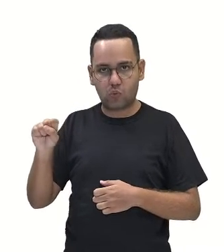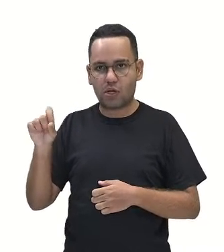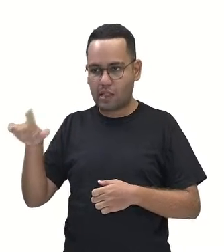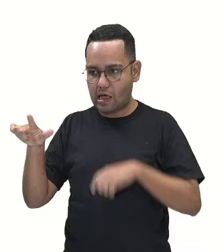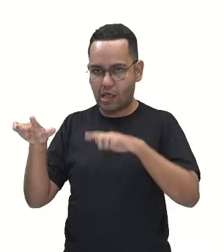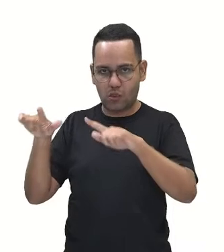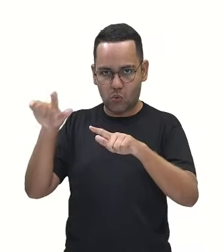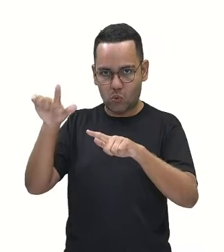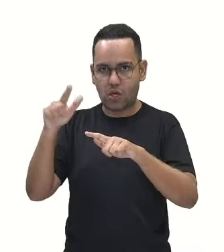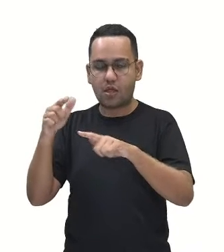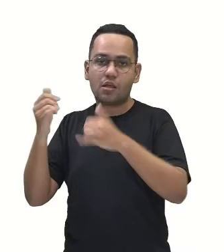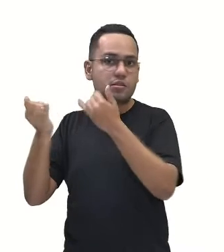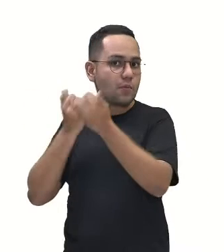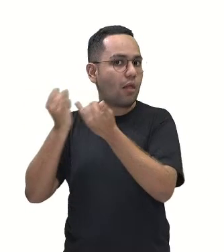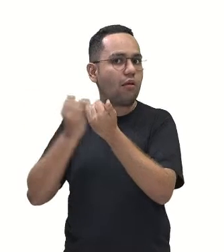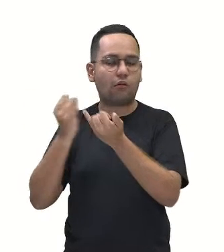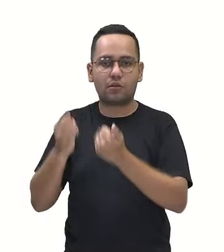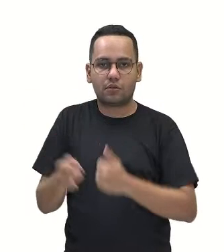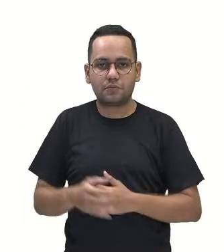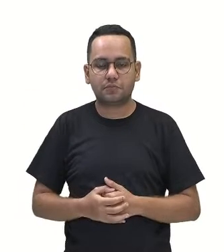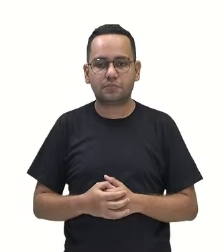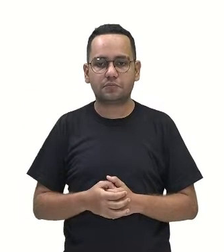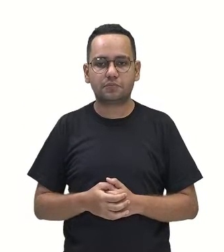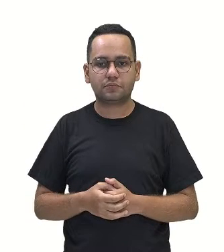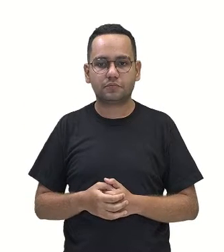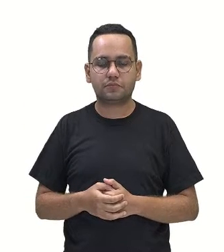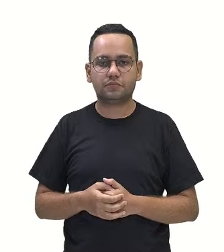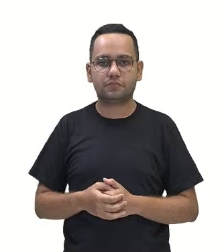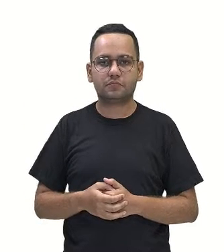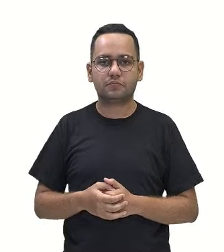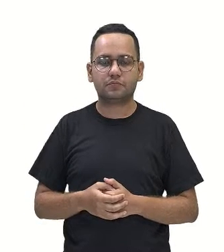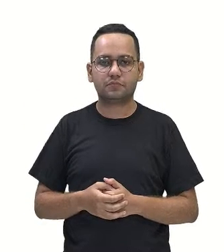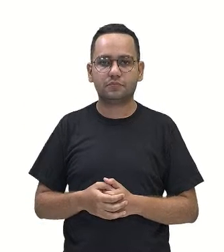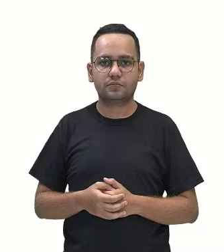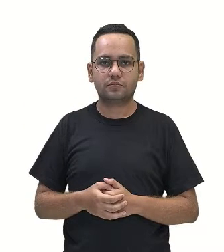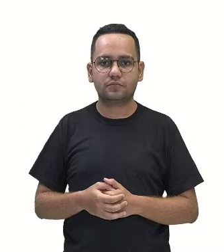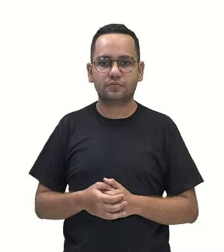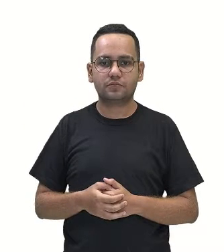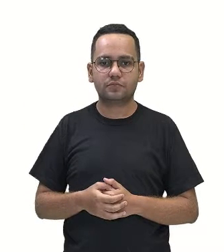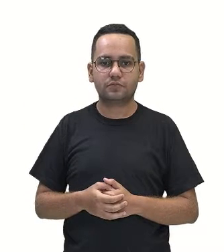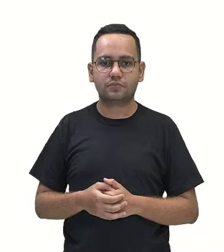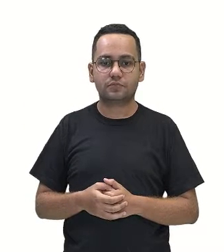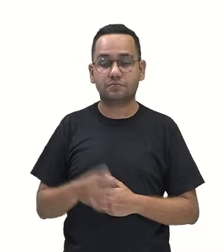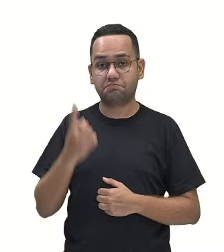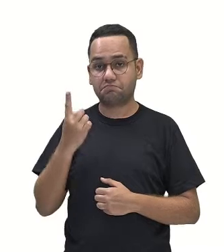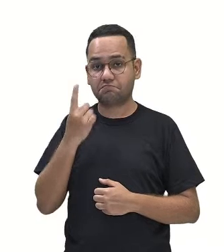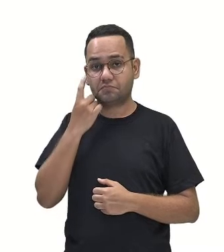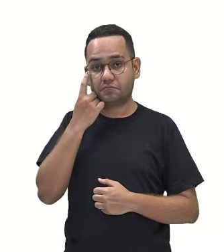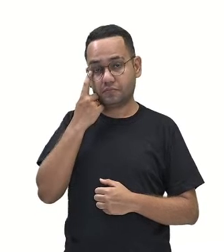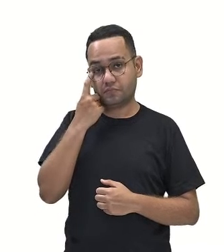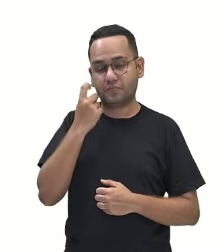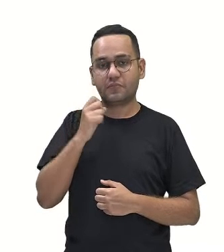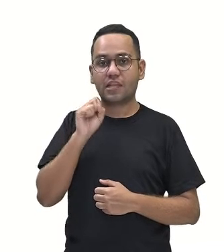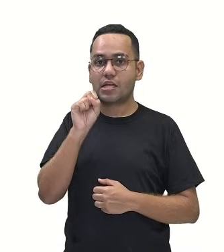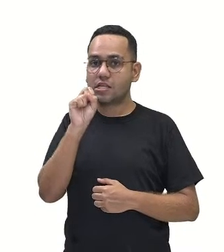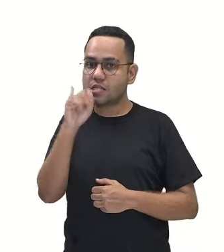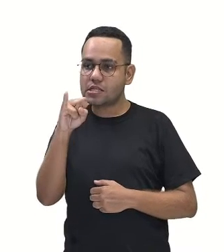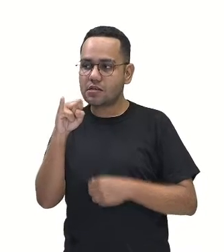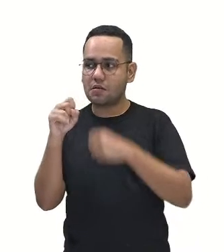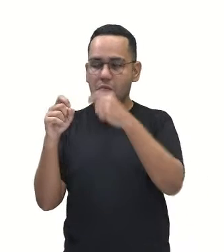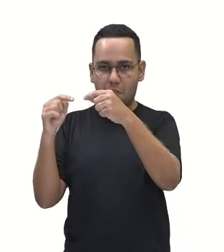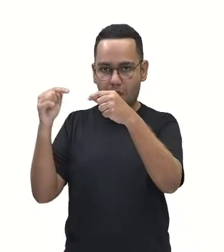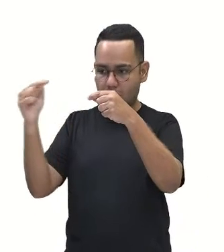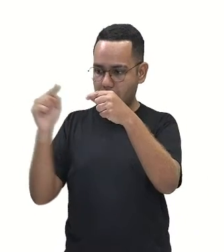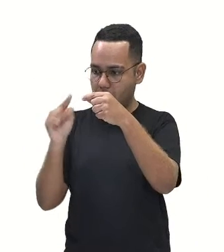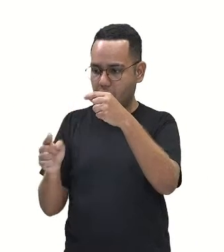3 lados possuem a mesma medida. Se os 3 lados possuem a mesma medida, os